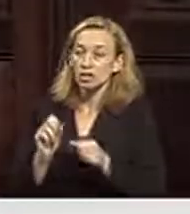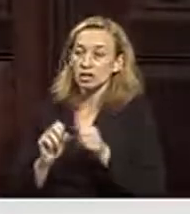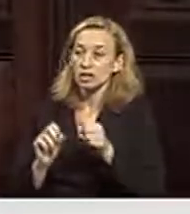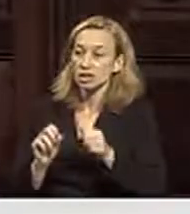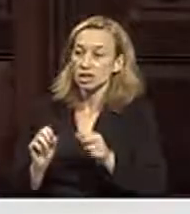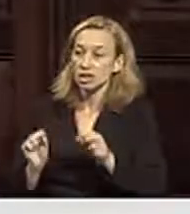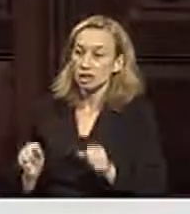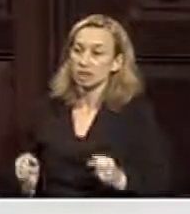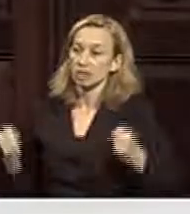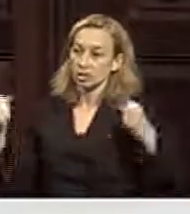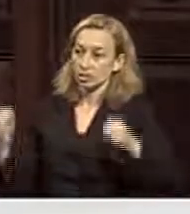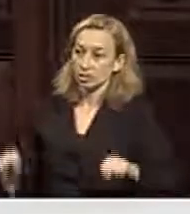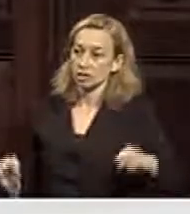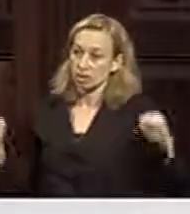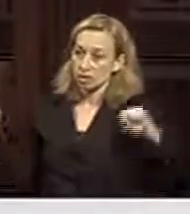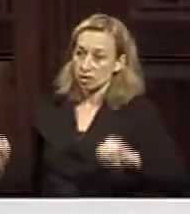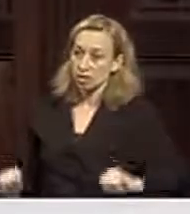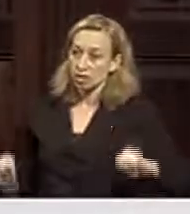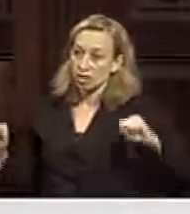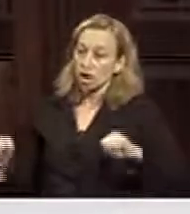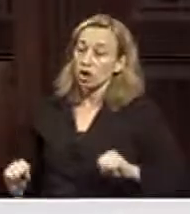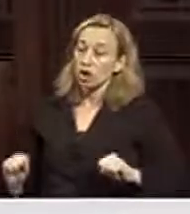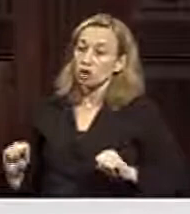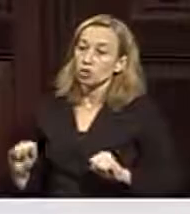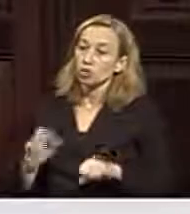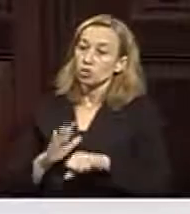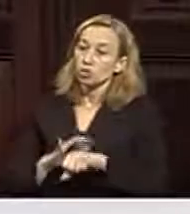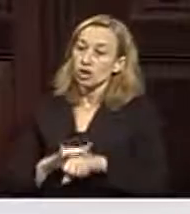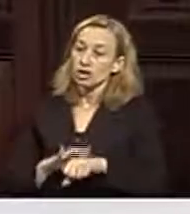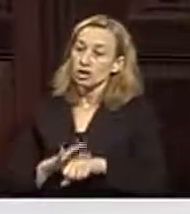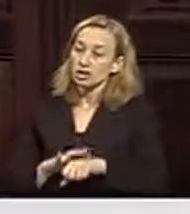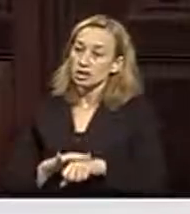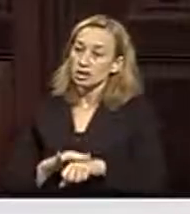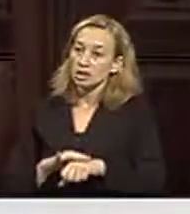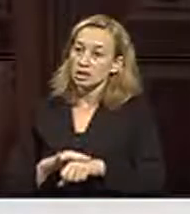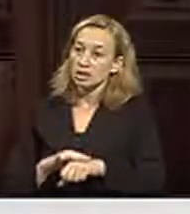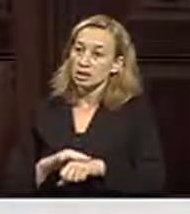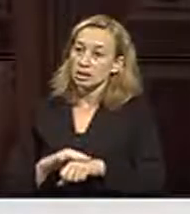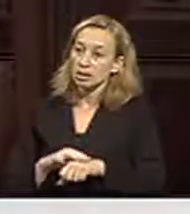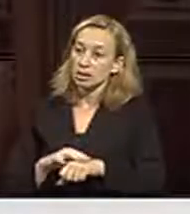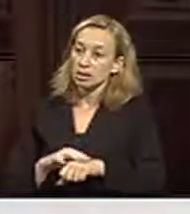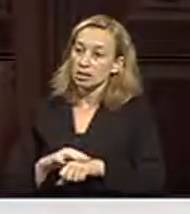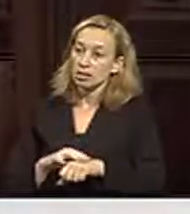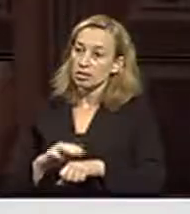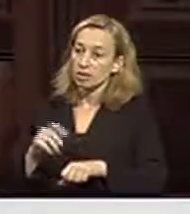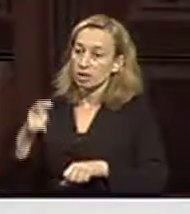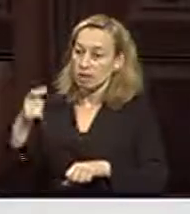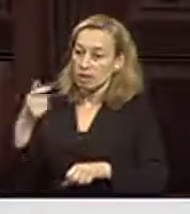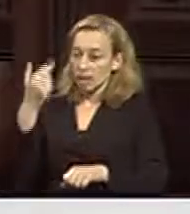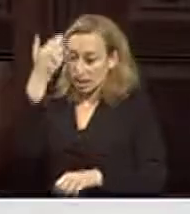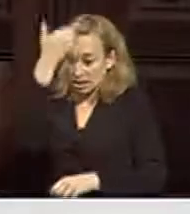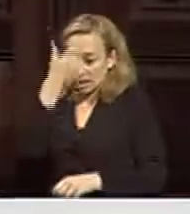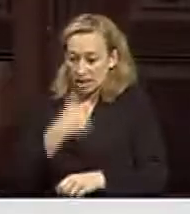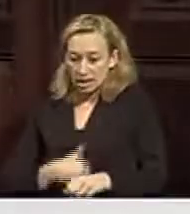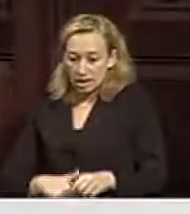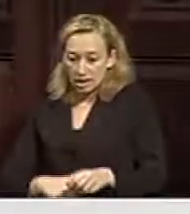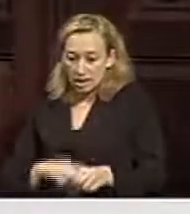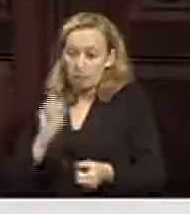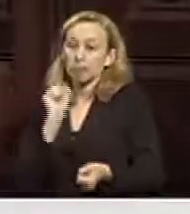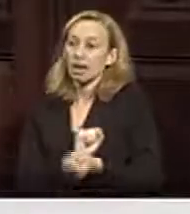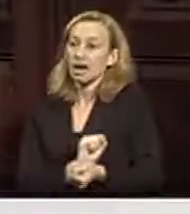a locomoção, doenças que trazem toda sorte de consequências